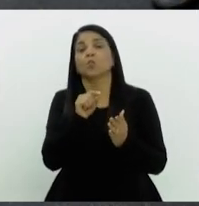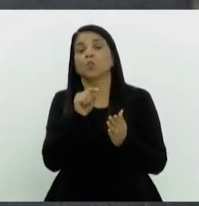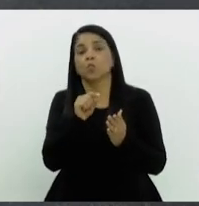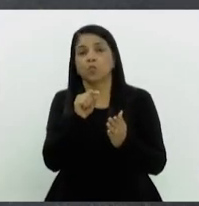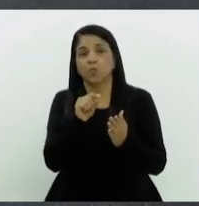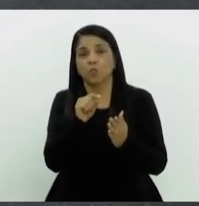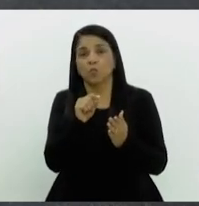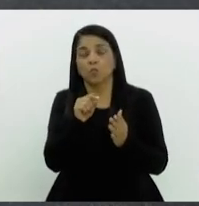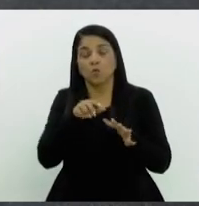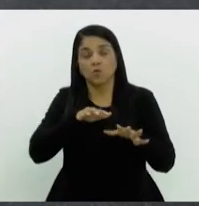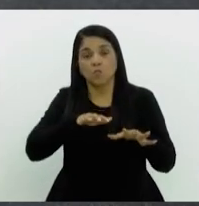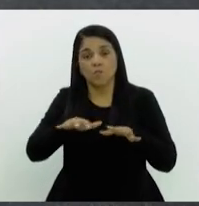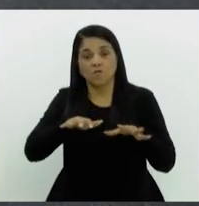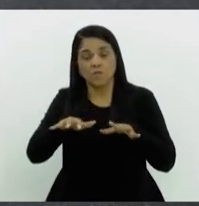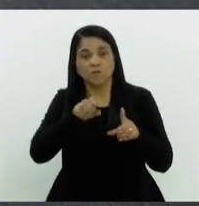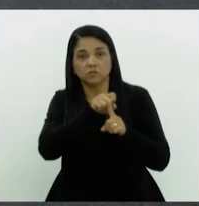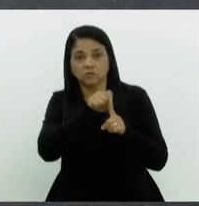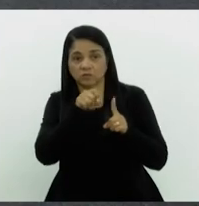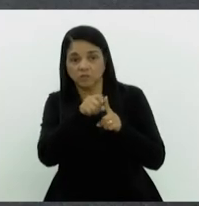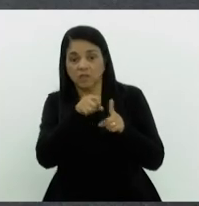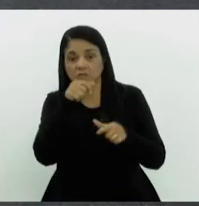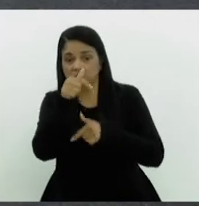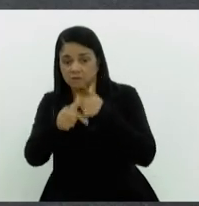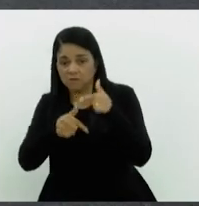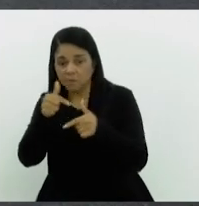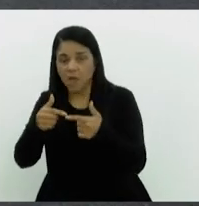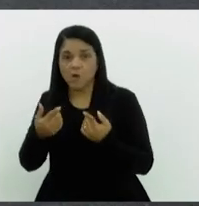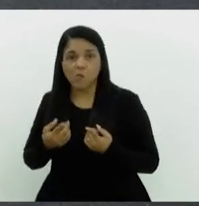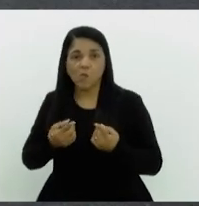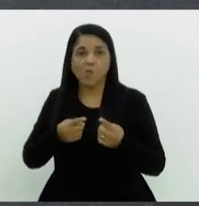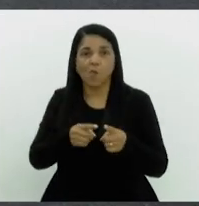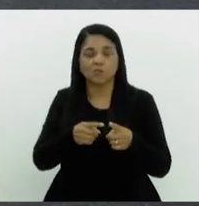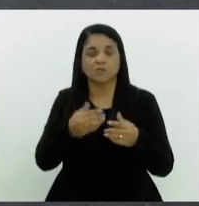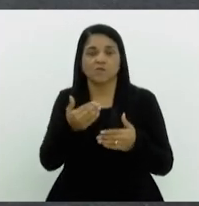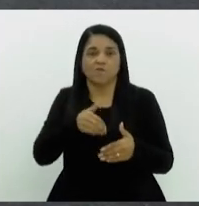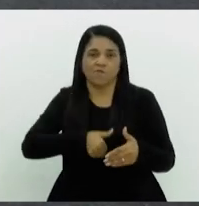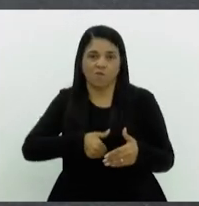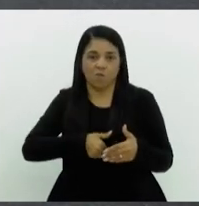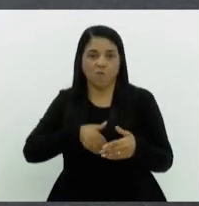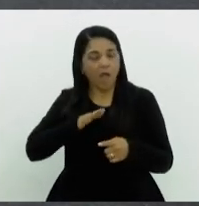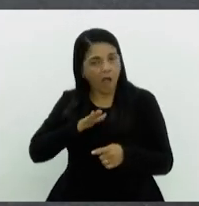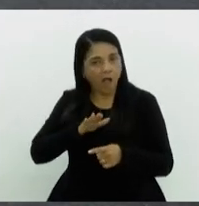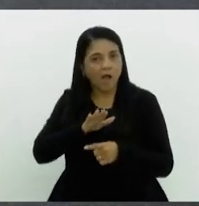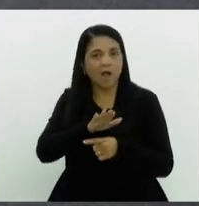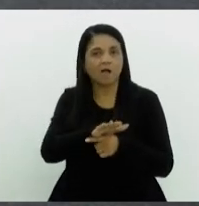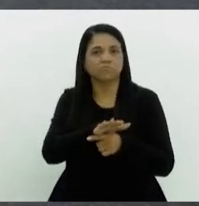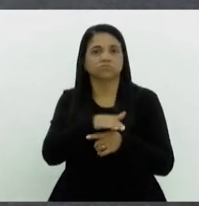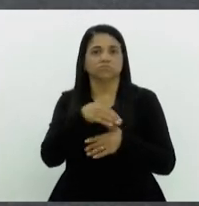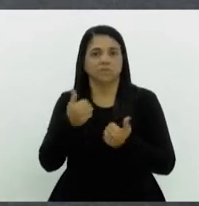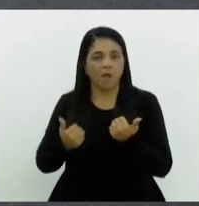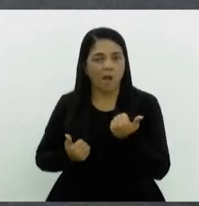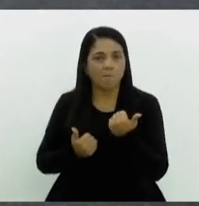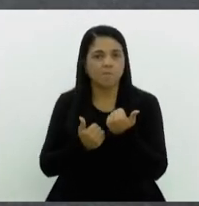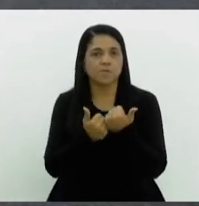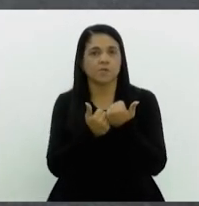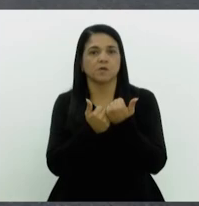de movimentos sociais que trabalham no combate à fome poder contribuir com essas famílias que